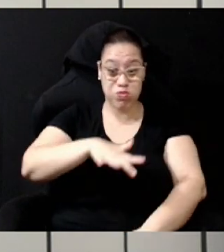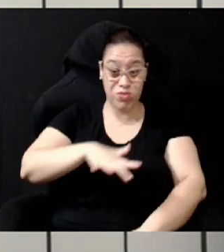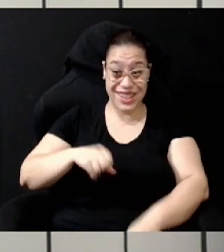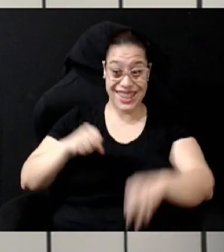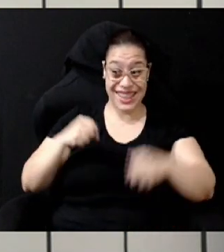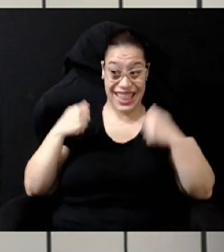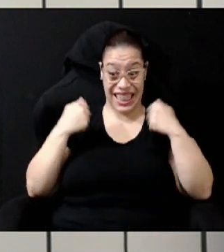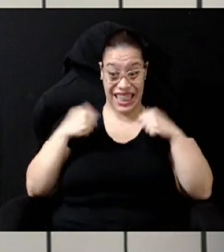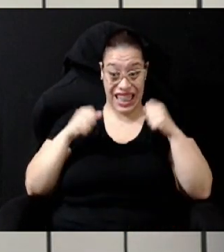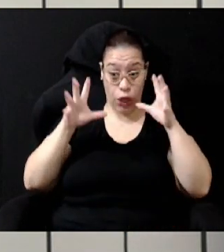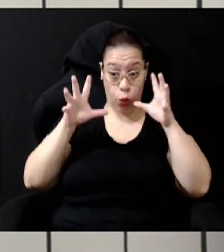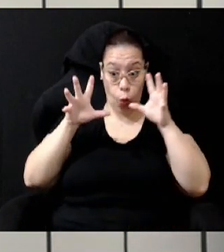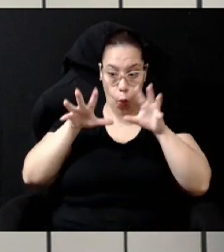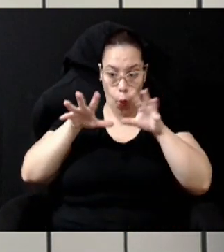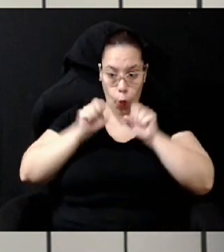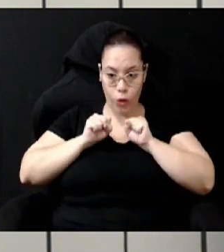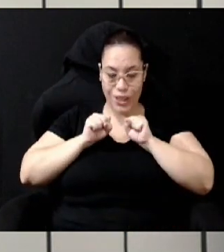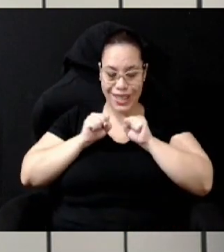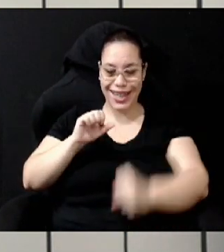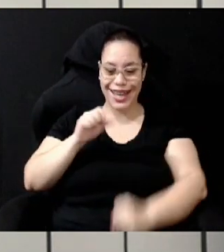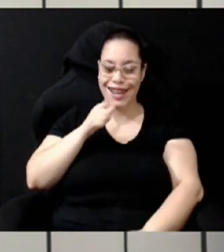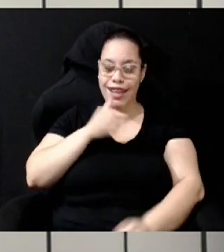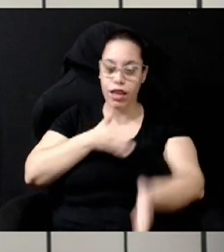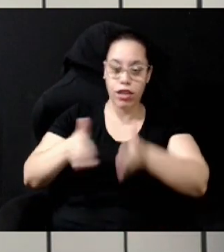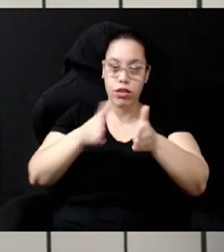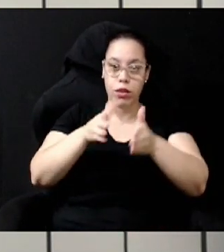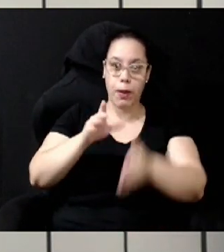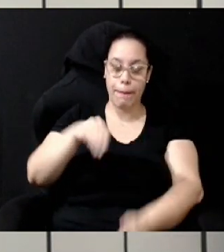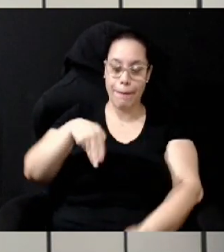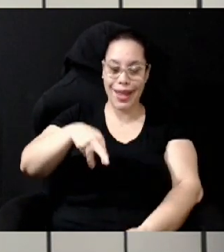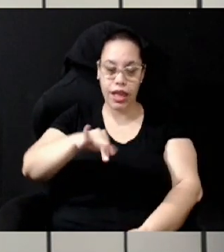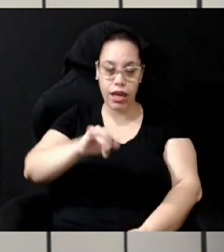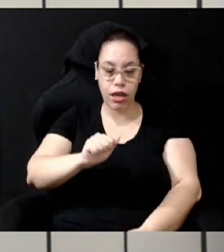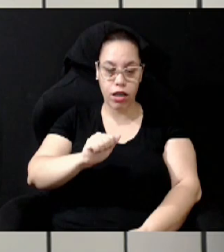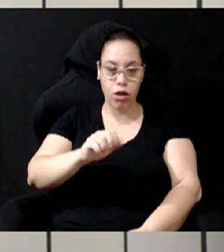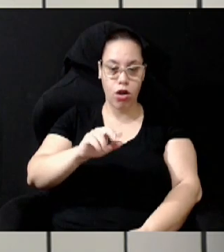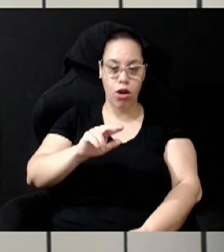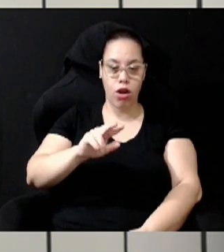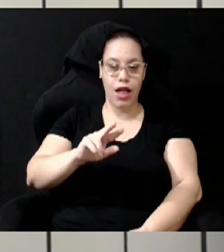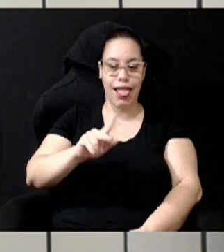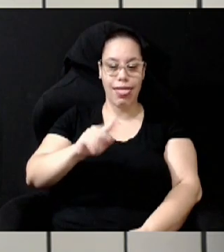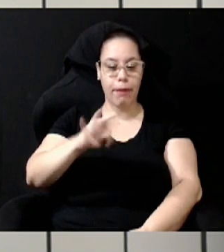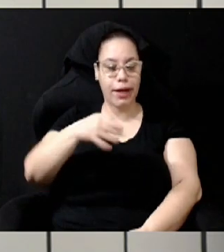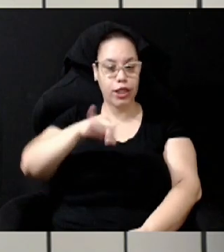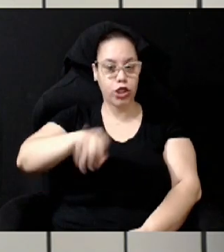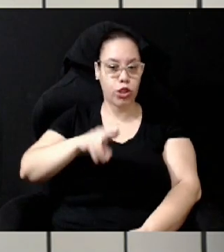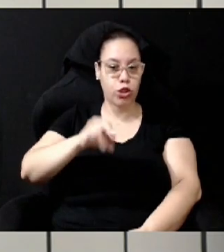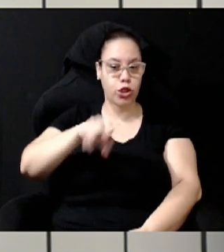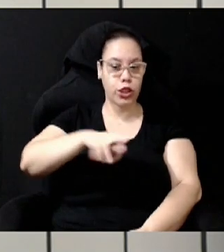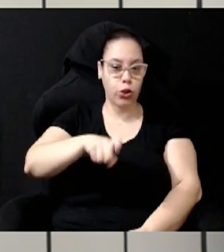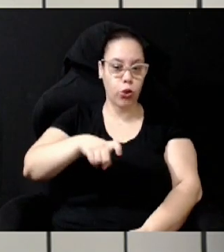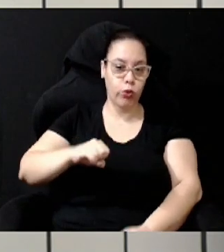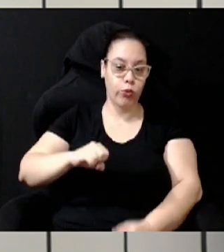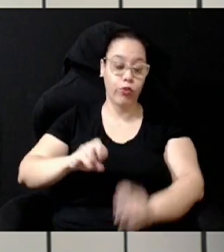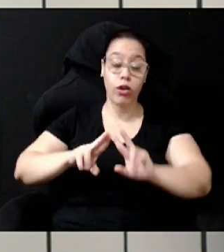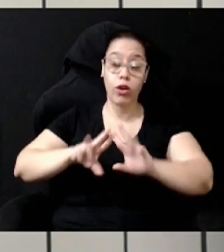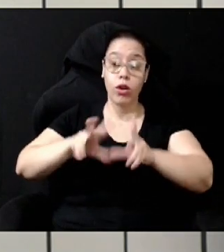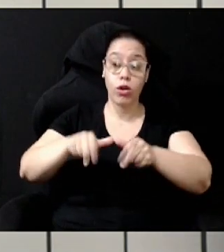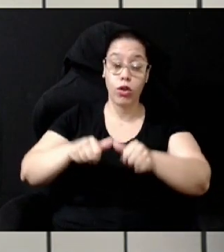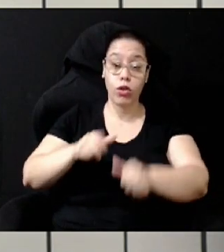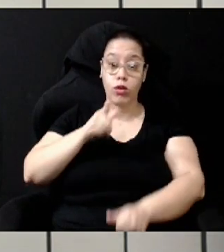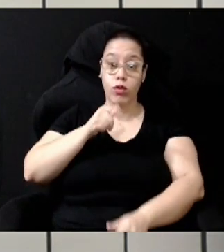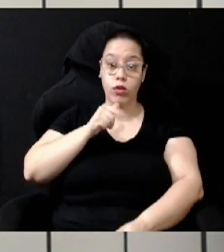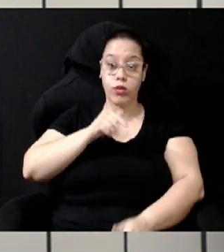escassez hídrica. Os rios Madeira, Purus, Tapajós, Xingu, todos afluentes do rio Amazonas, e o